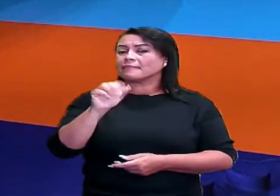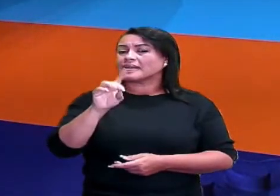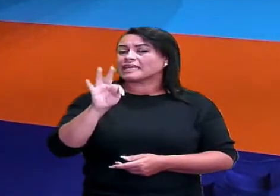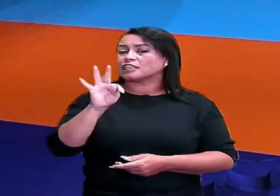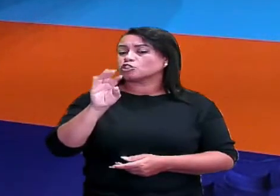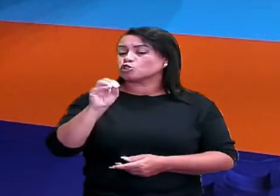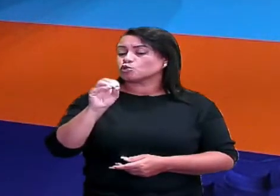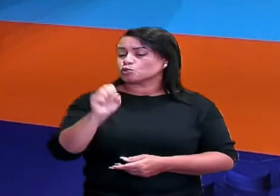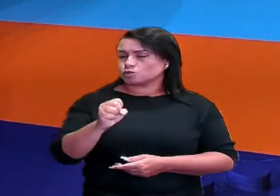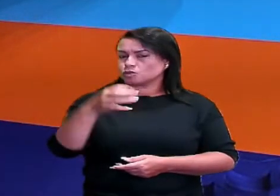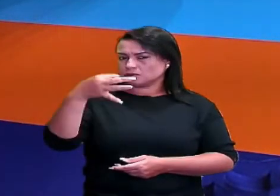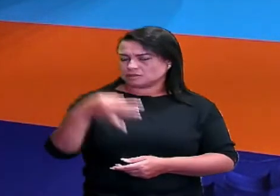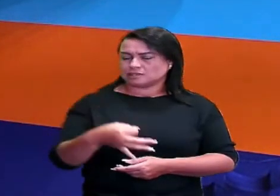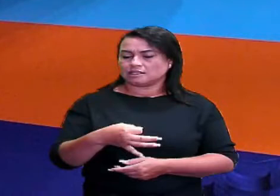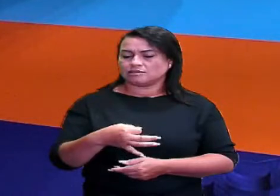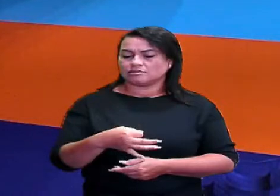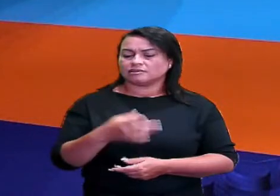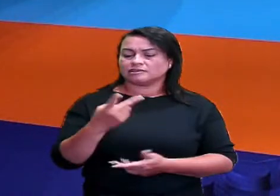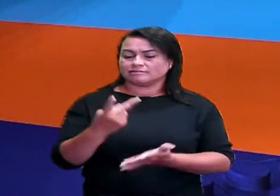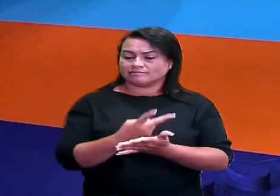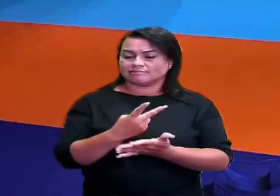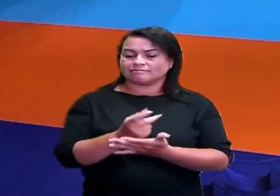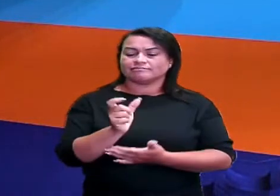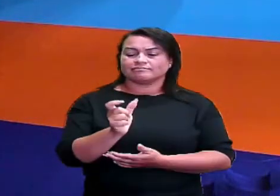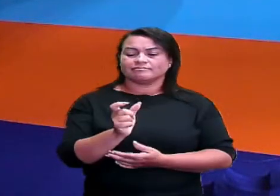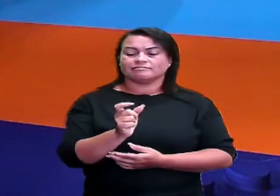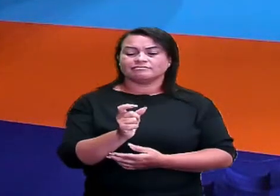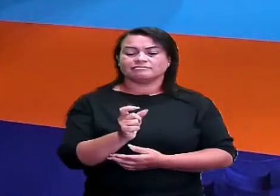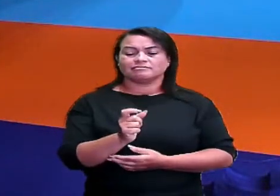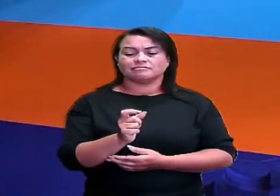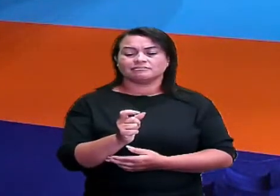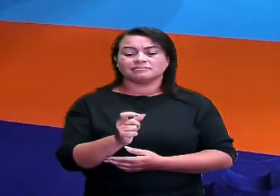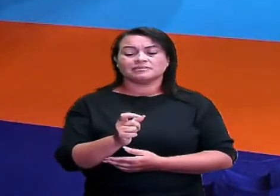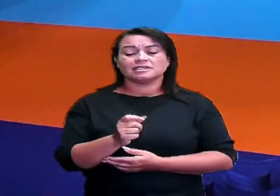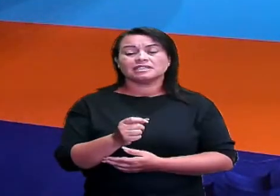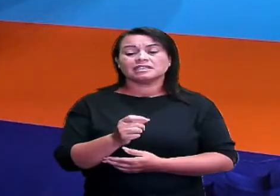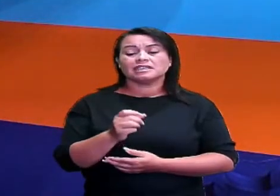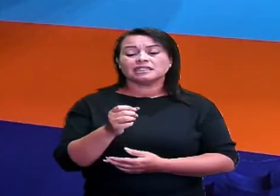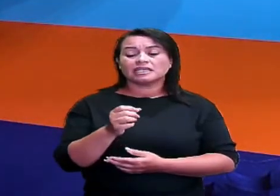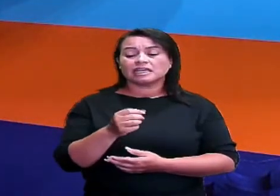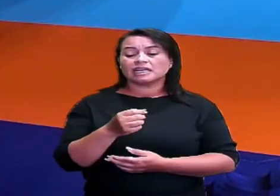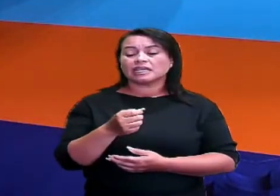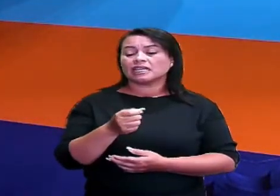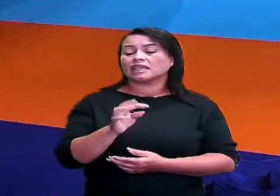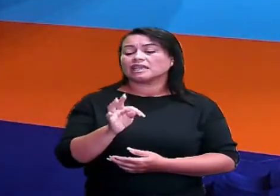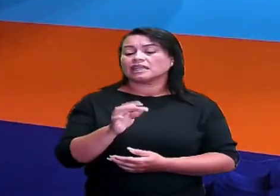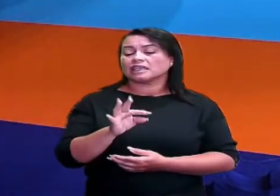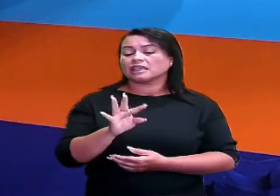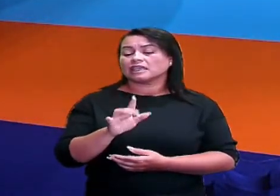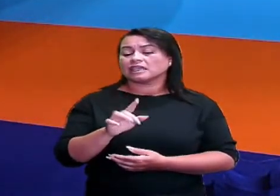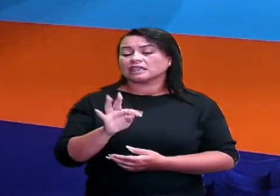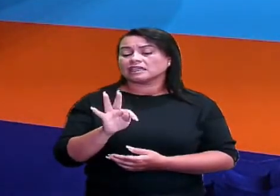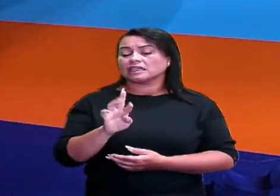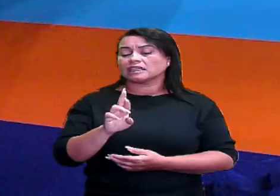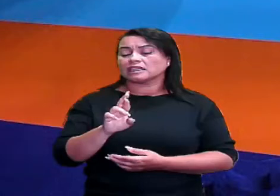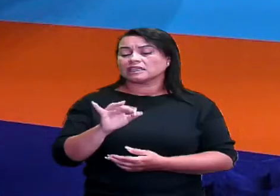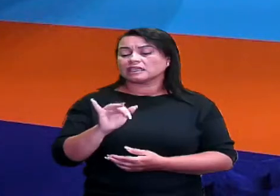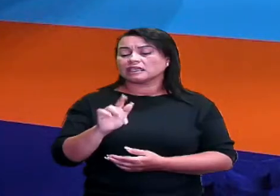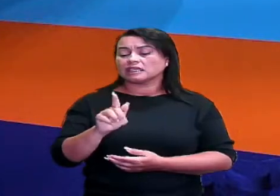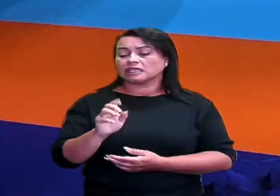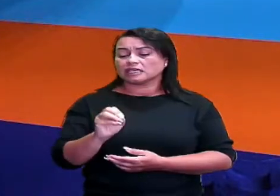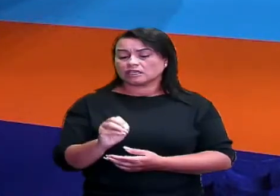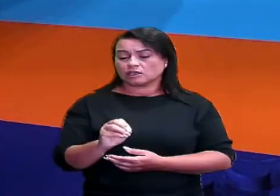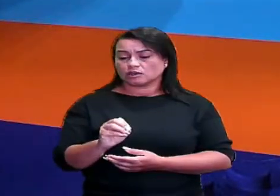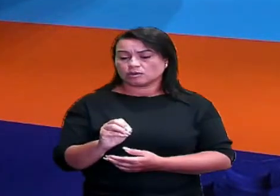errado, tem prados. De trigo para 3 tigres, tristes. Será